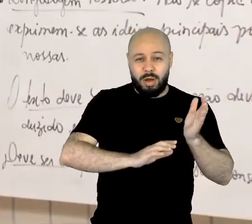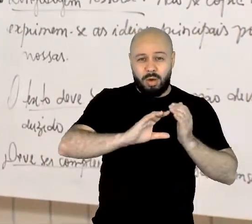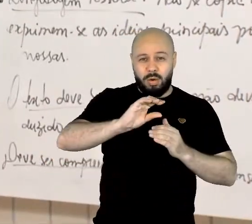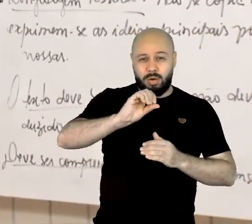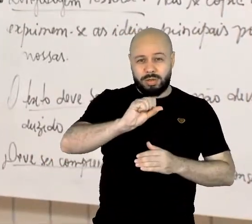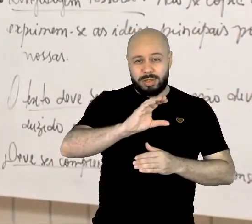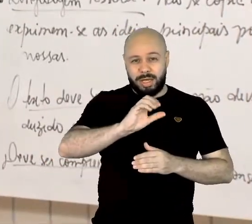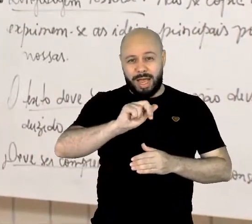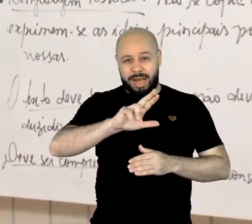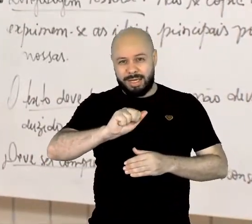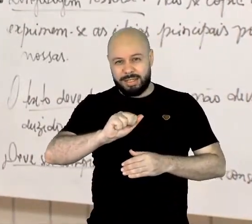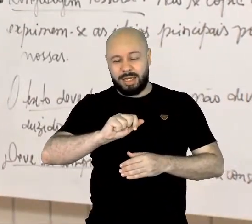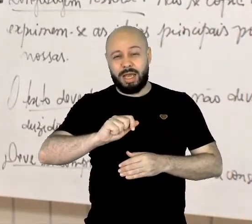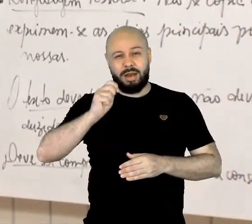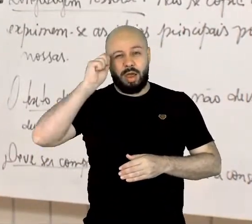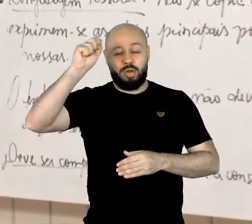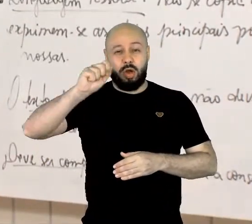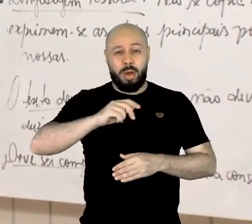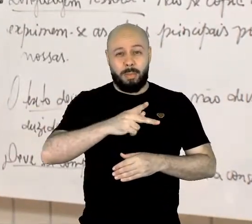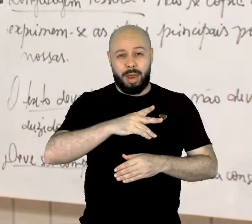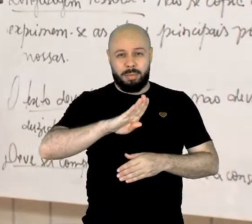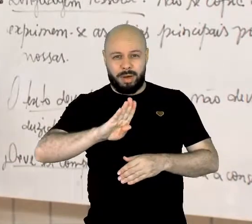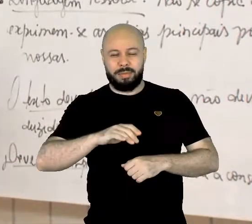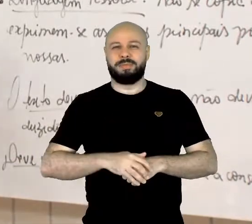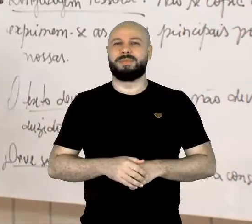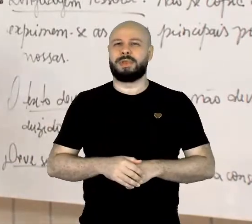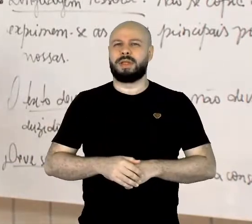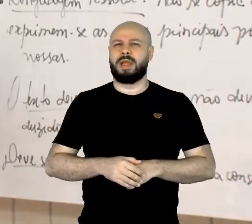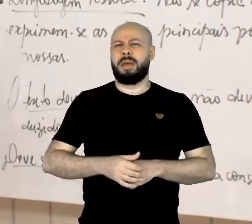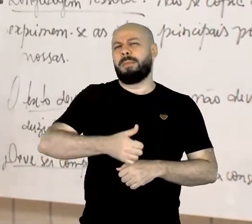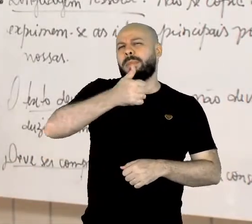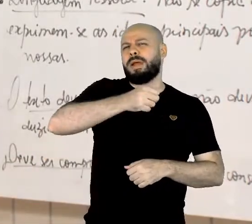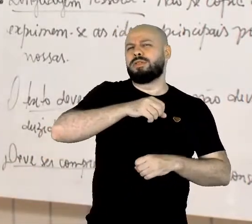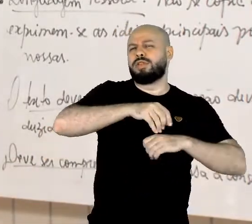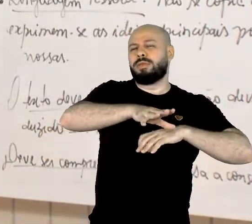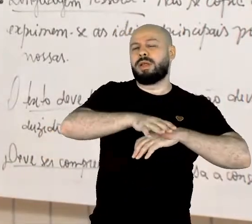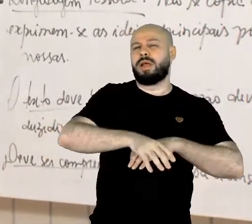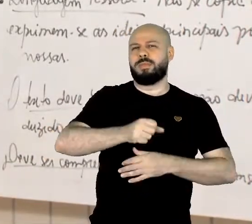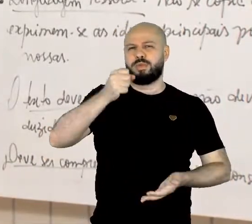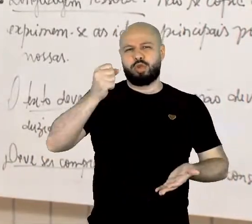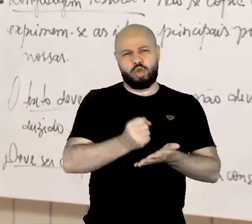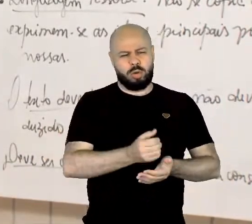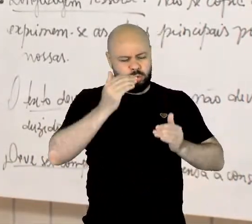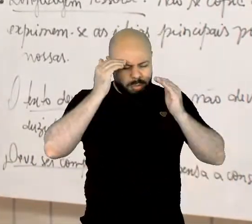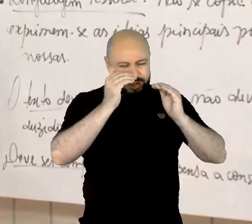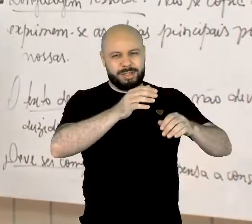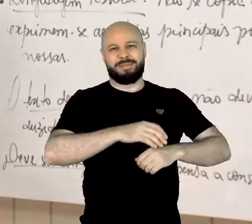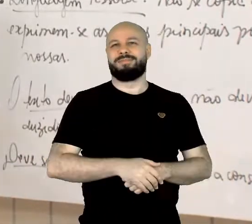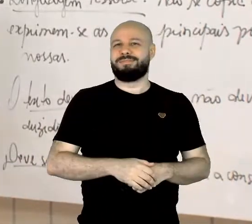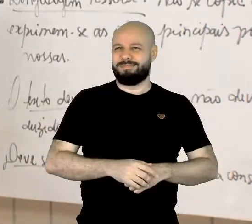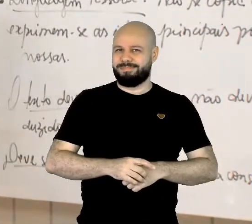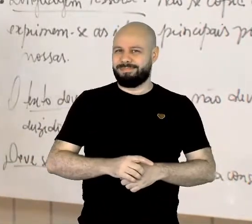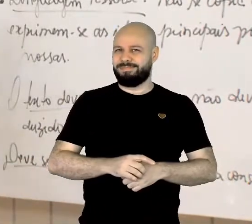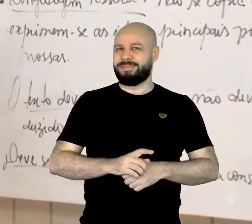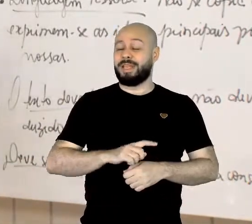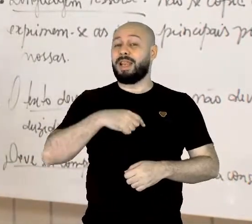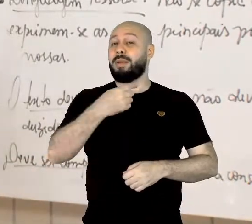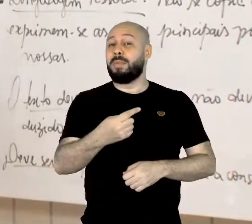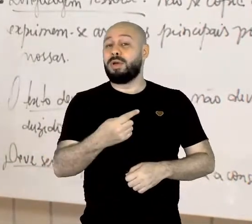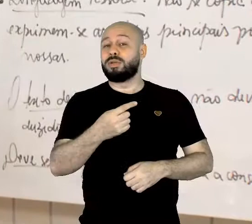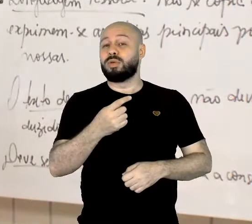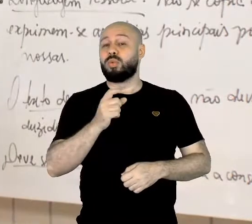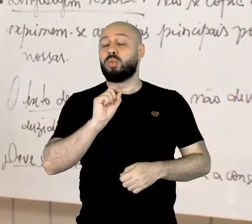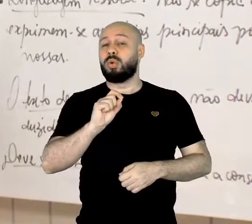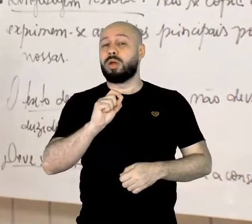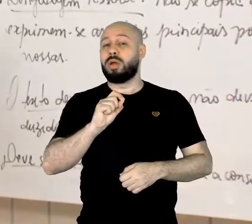de Pedro Bandeira. A primeira indicação que eu fiz para vocês foi A Droga da Obediência. Depois seguimos